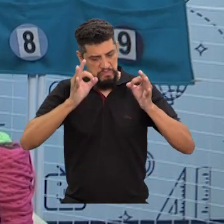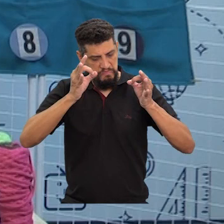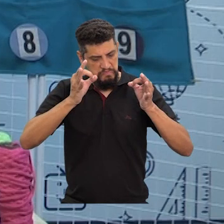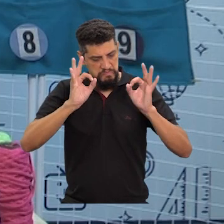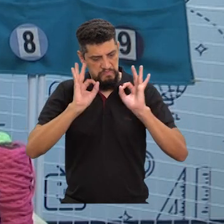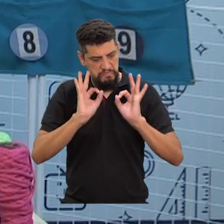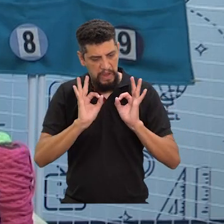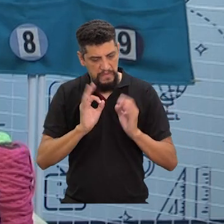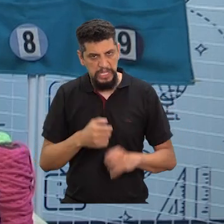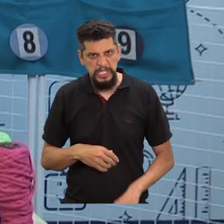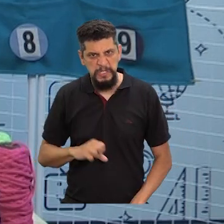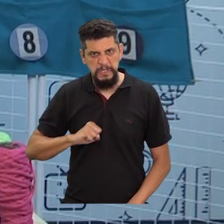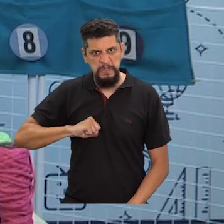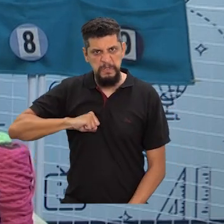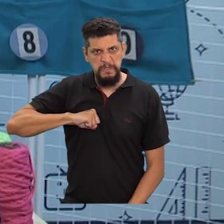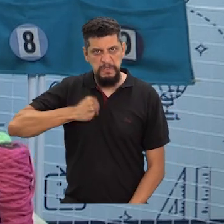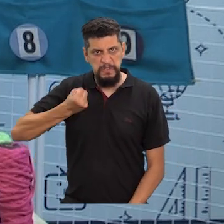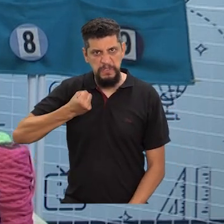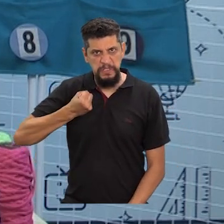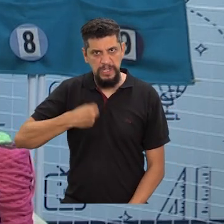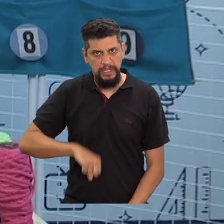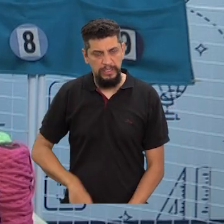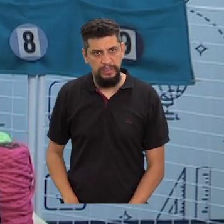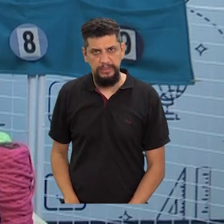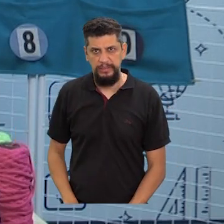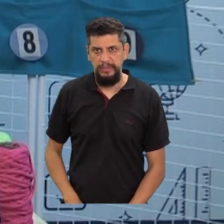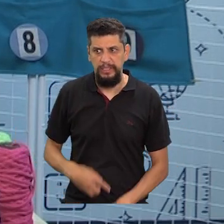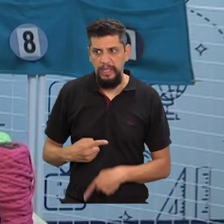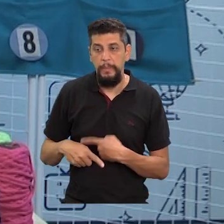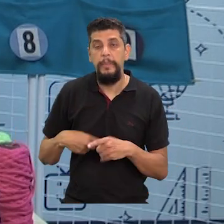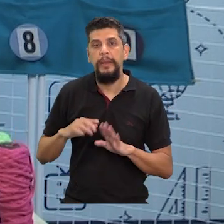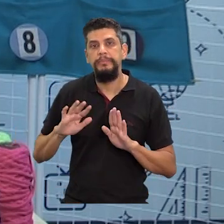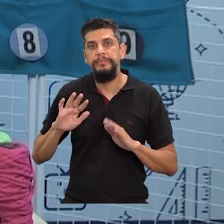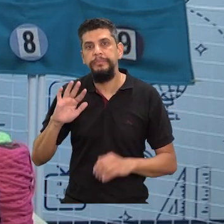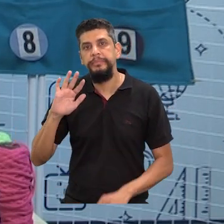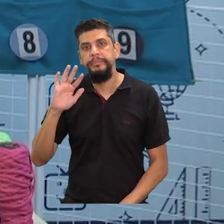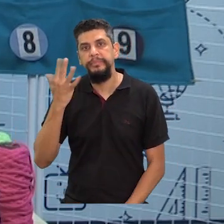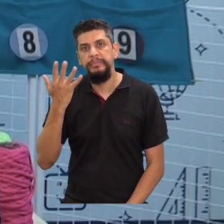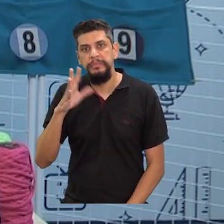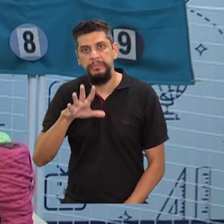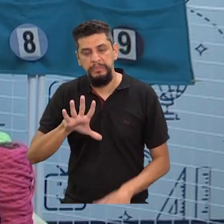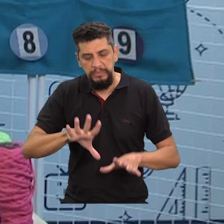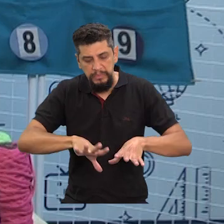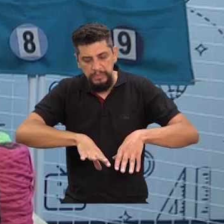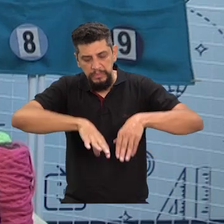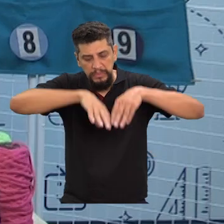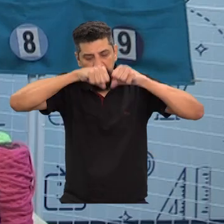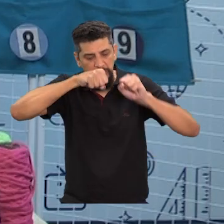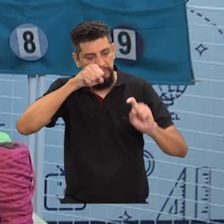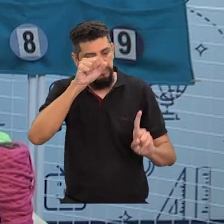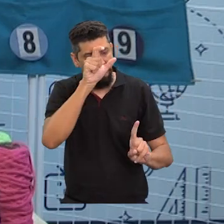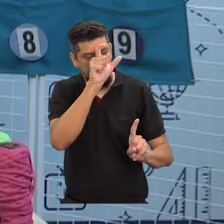perfeição. De ódio, ela não conseguiu seguir o acordo. E então, amaldiçoou.